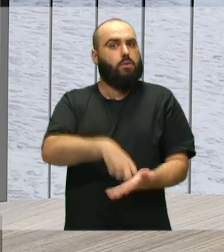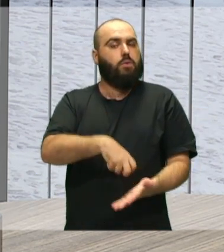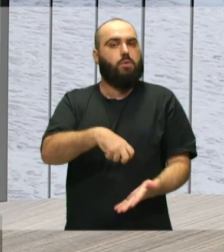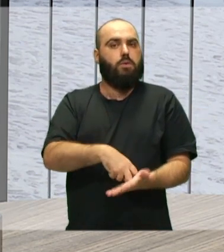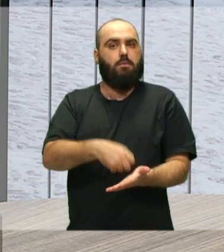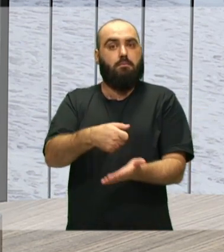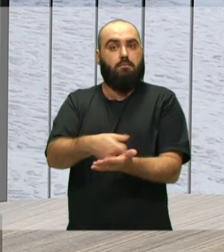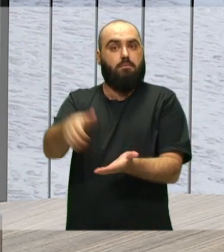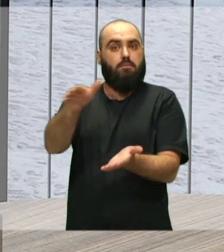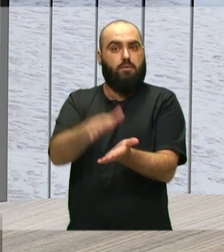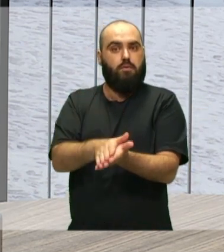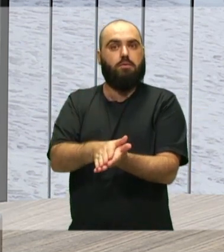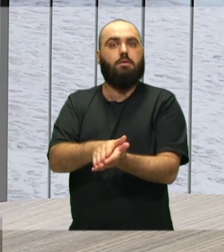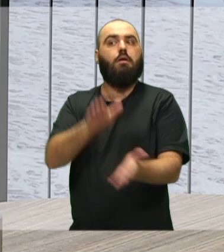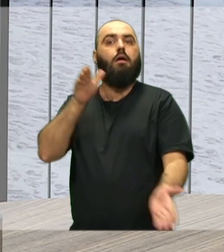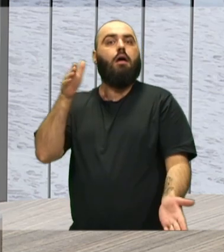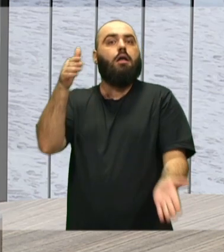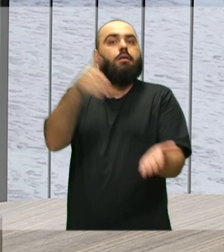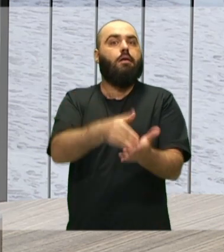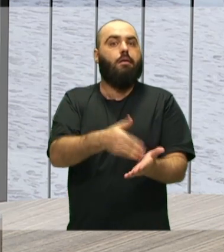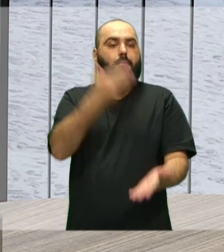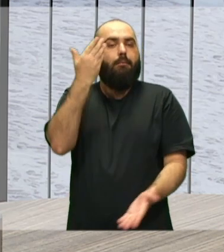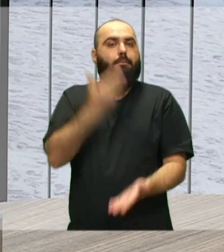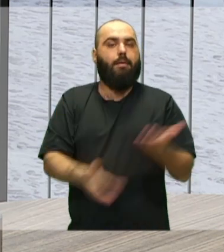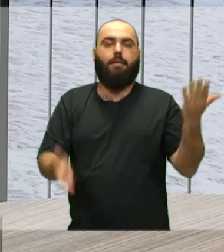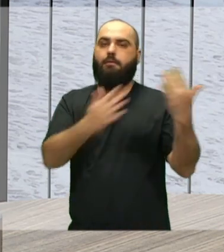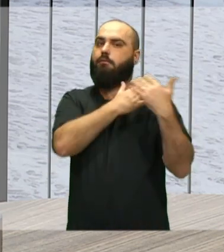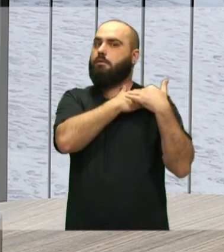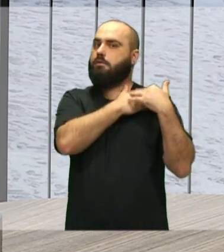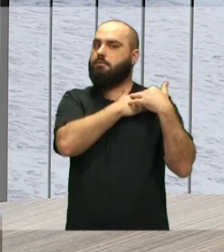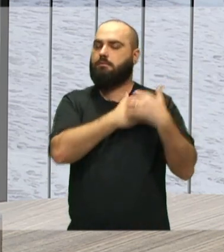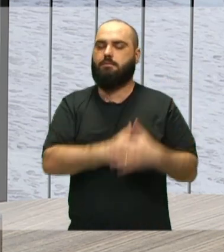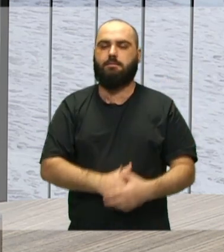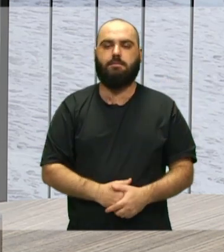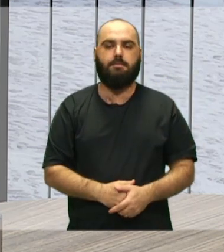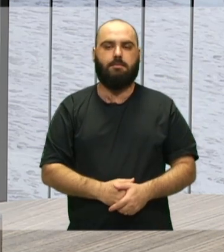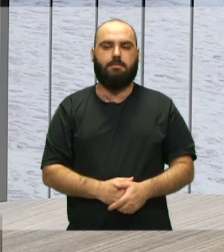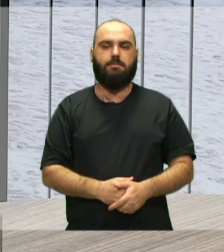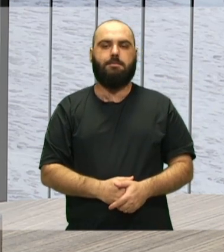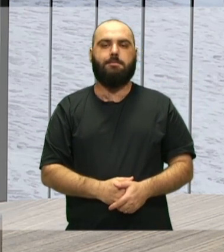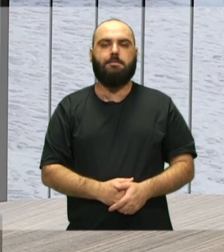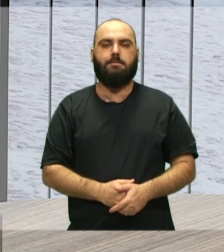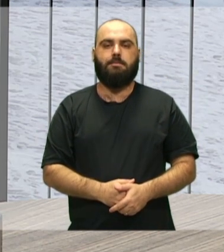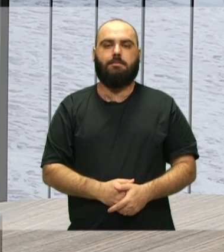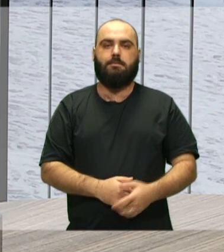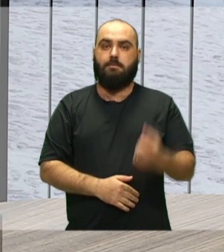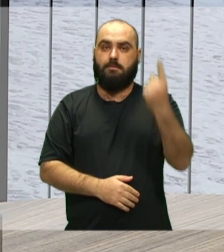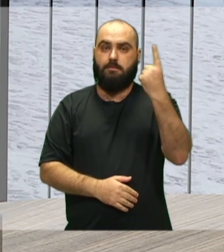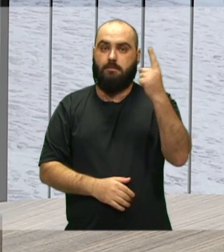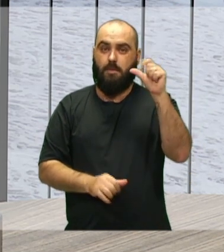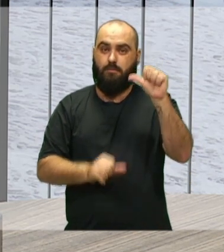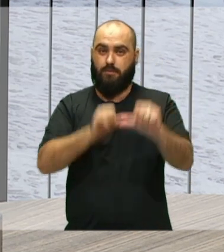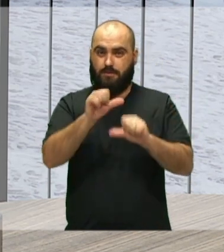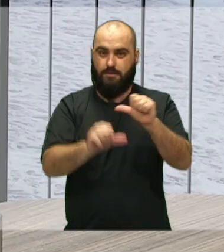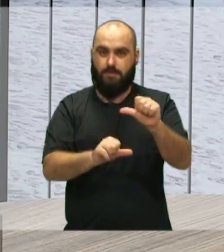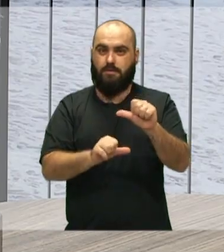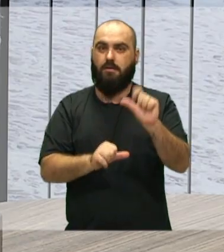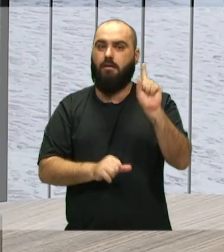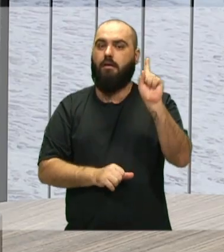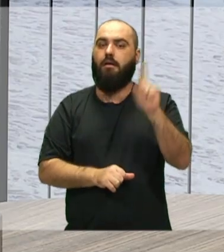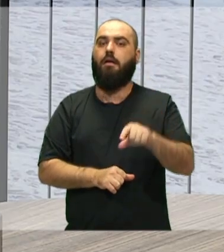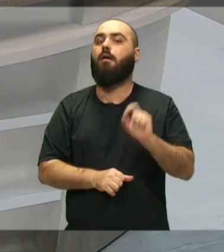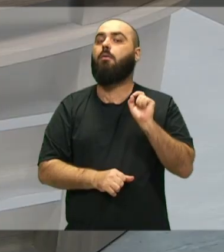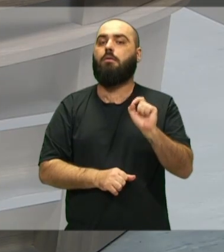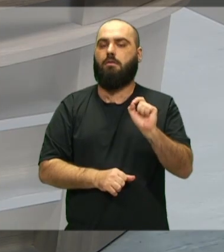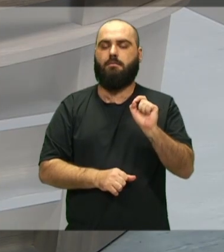desde multa à perda da função pública, né? E uma das principais mudanças que teve é o elemento